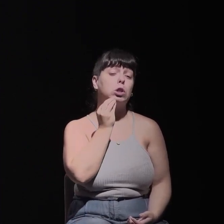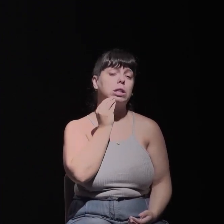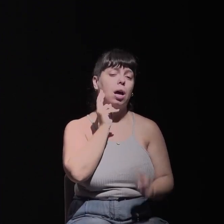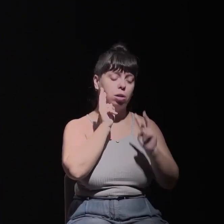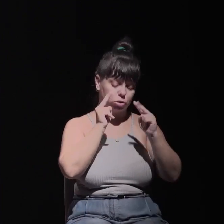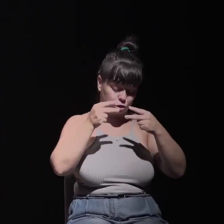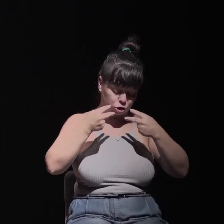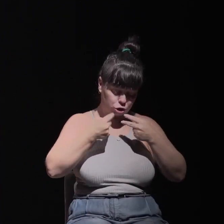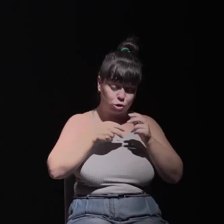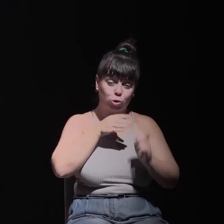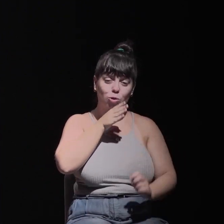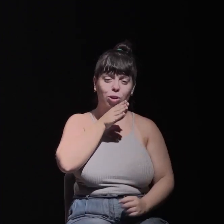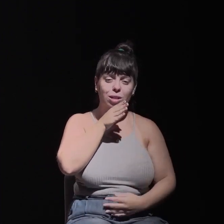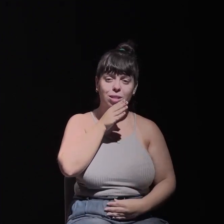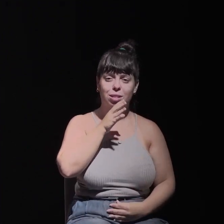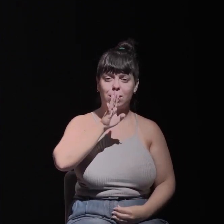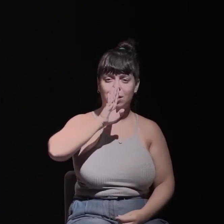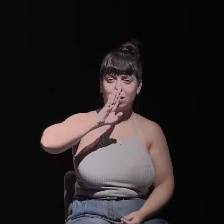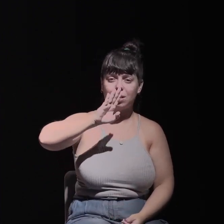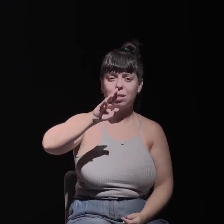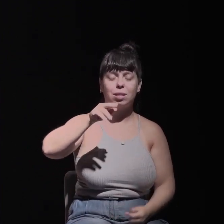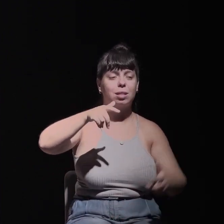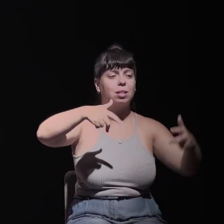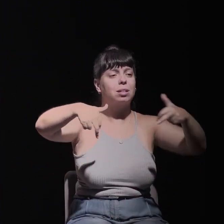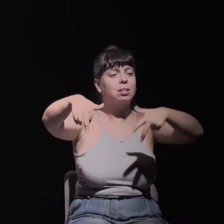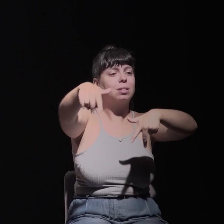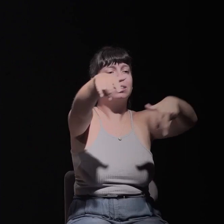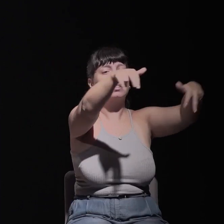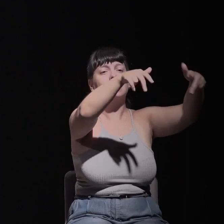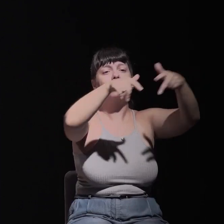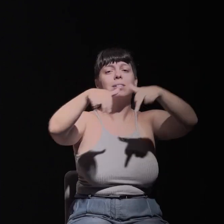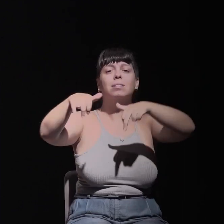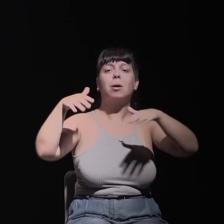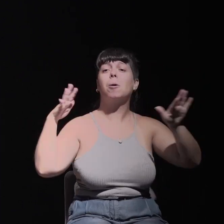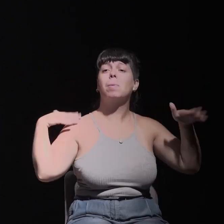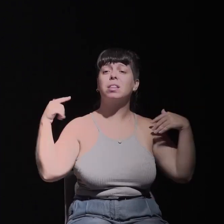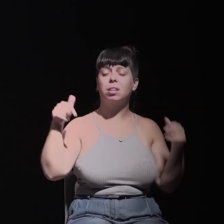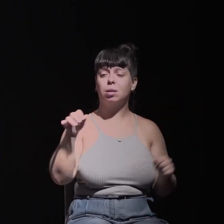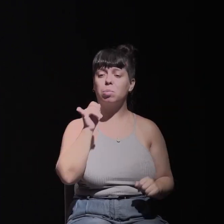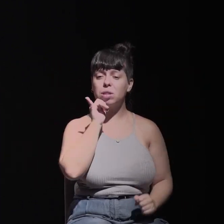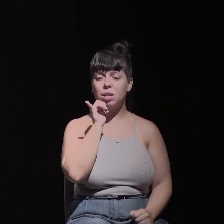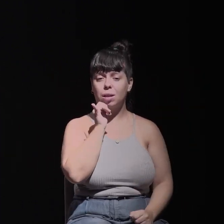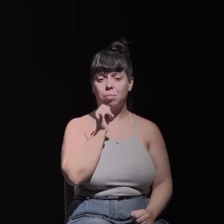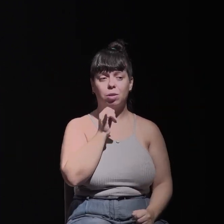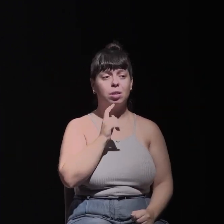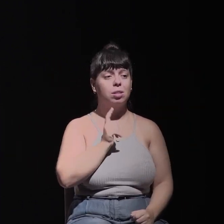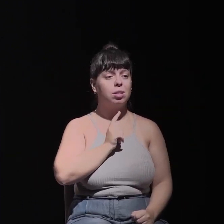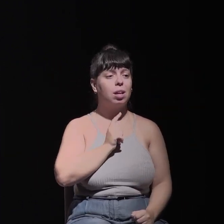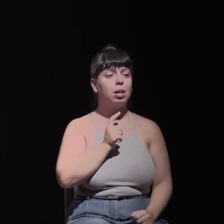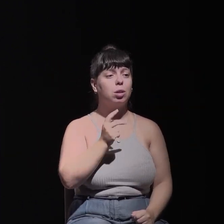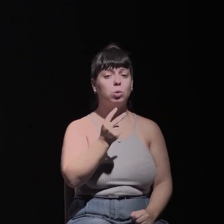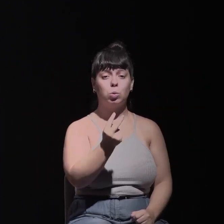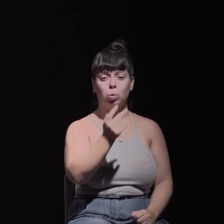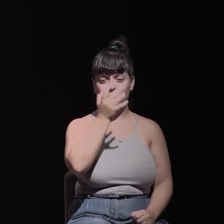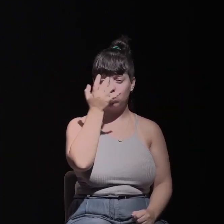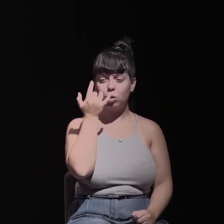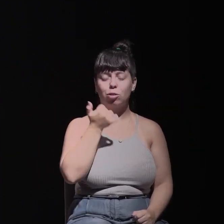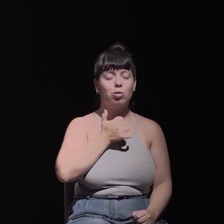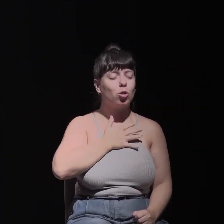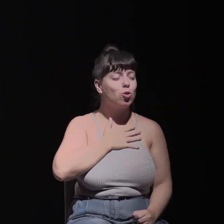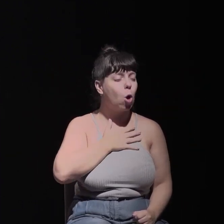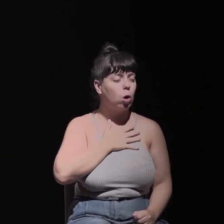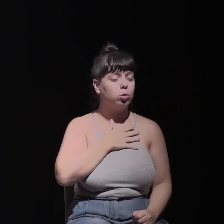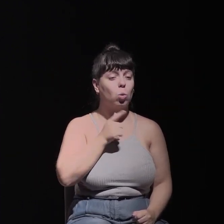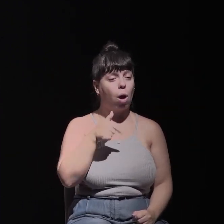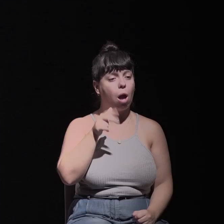conhecerem mais, de passearem por esse auditório, vocês iriam encontrar aqui, com duas pessoas que são muito queridas para mim, pedaços de uma história